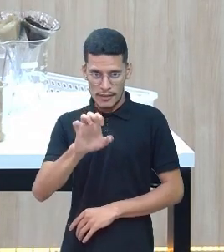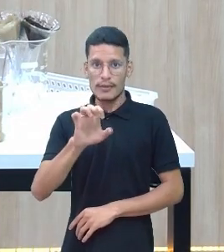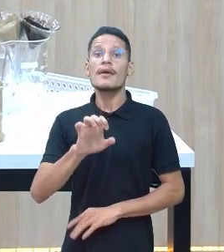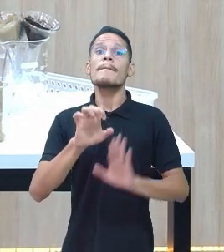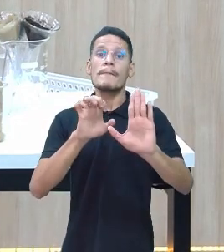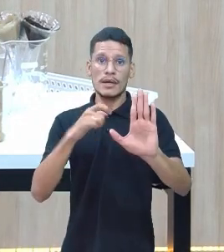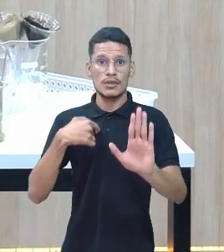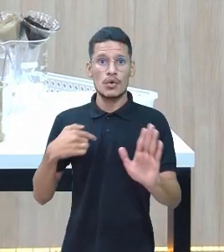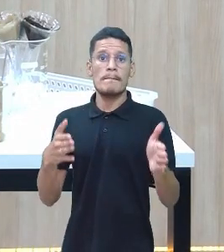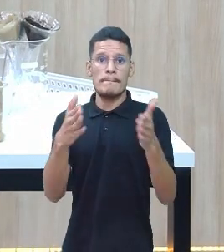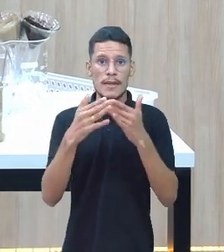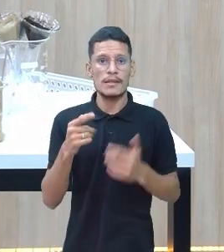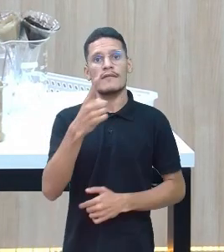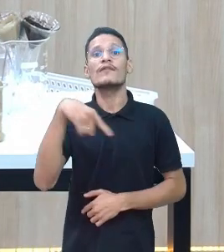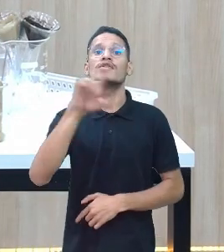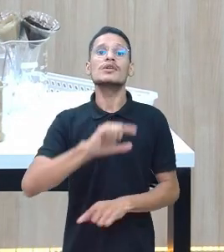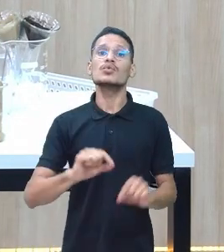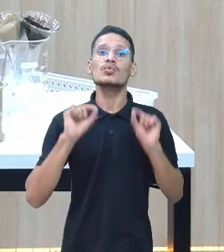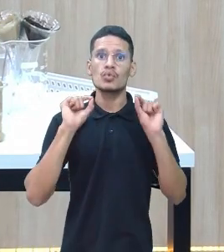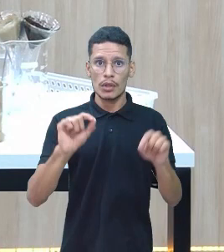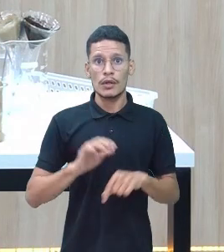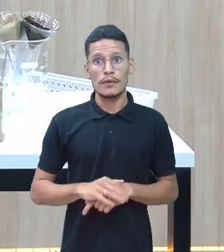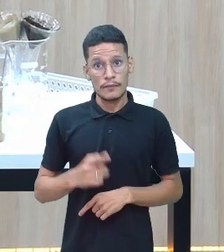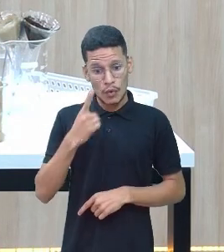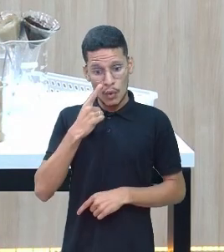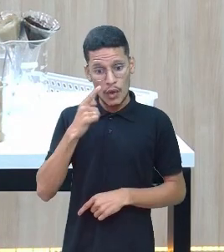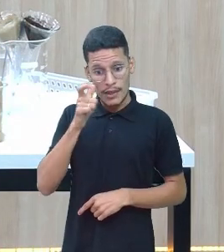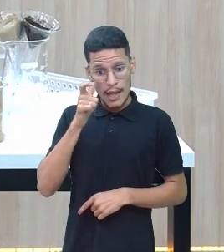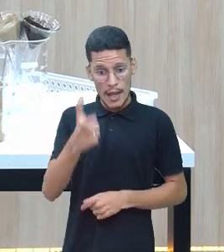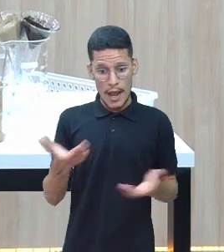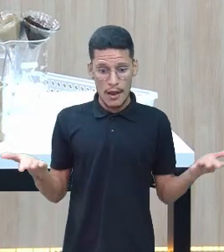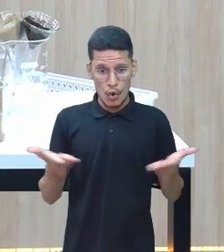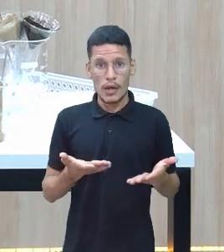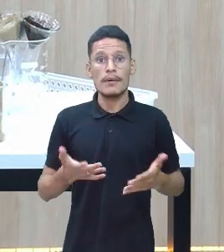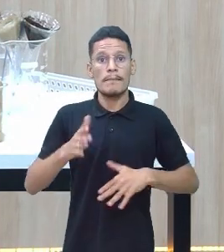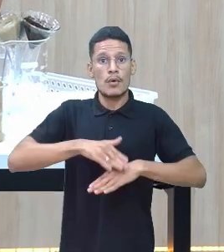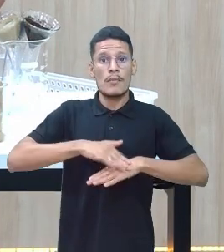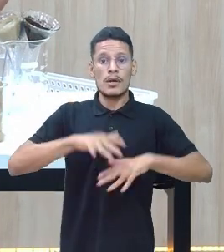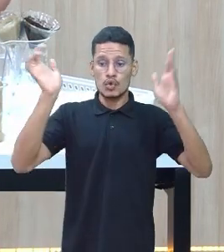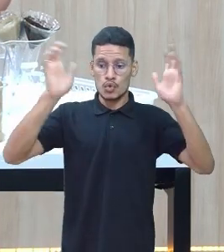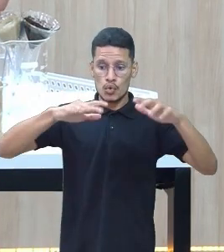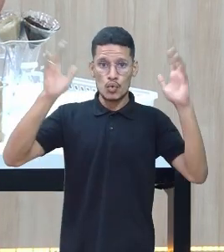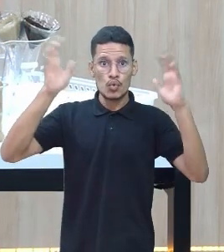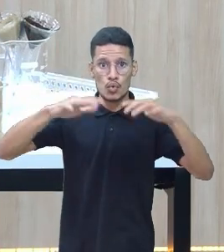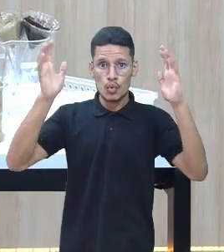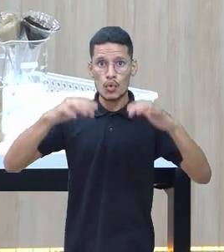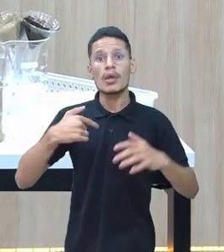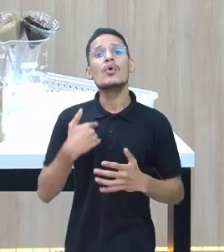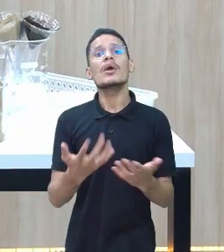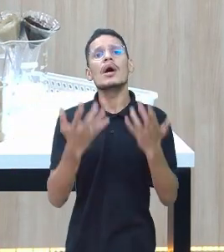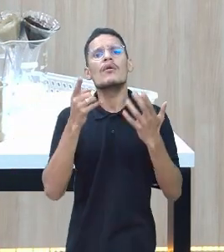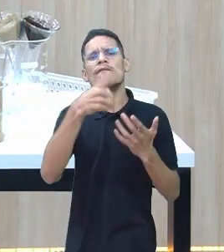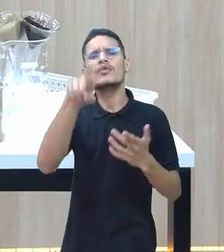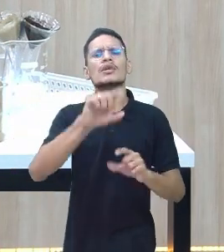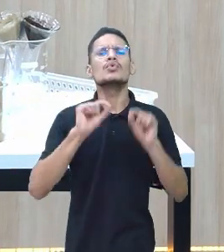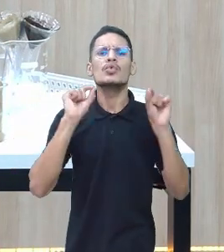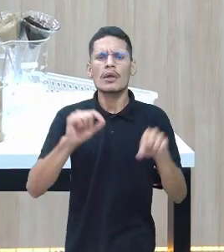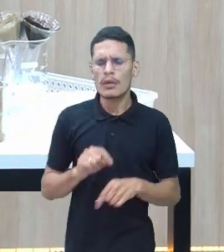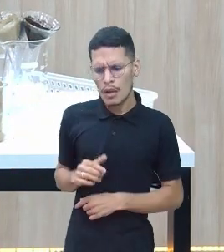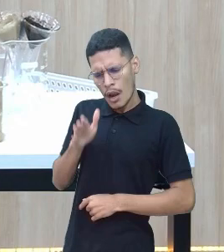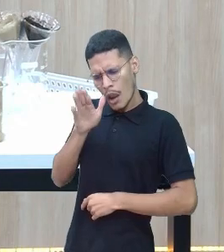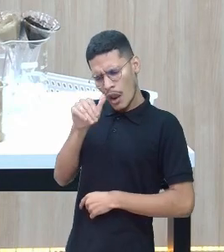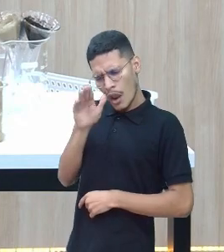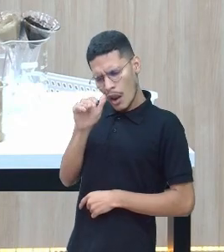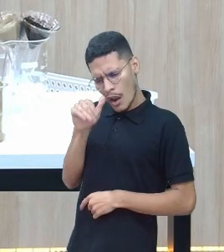a vocês. Vejam que interessante. Estamos num período de muita chuva. E aí, eu quero que vocês façam uma